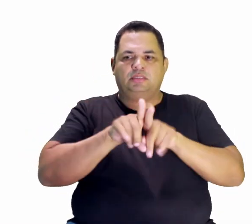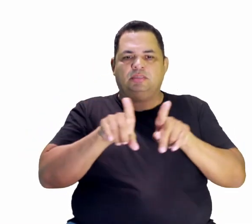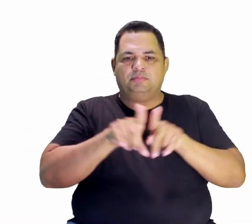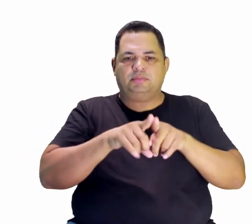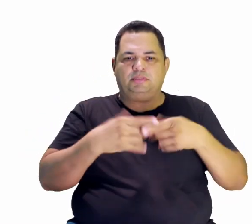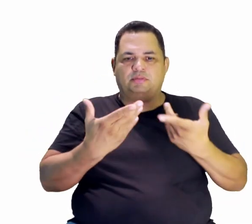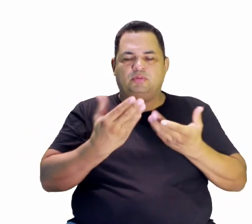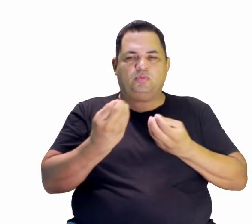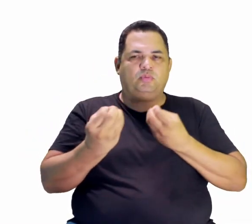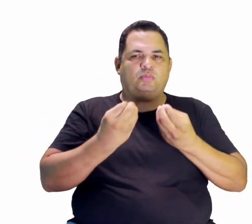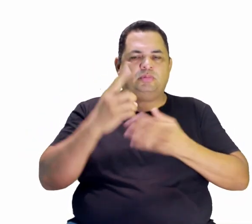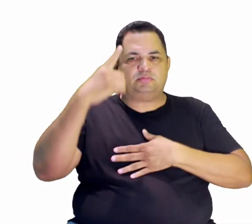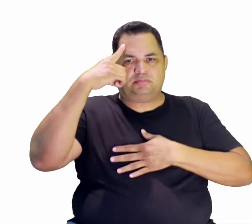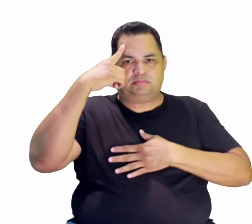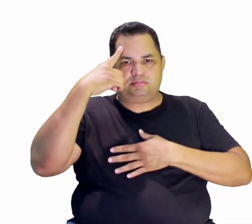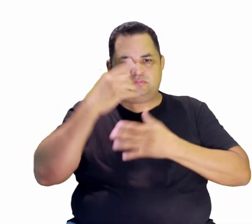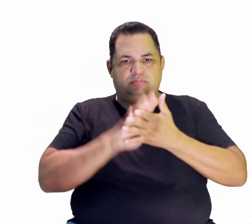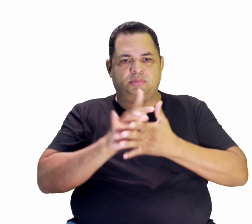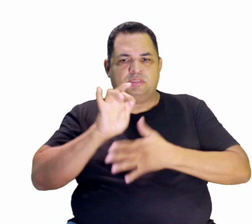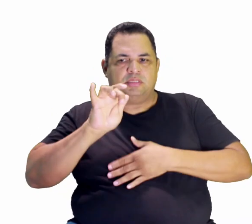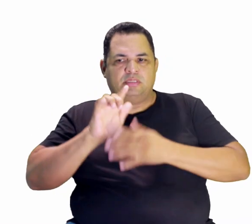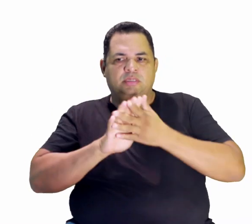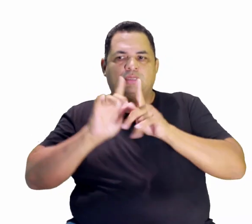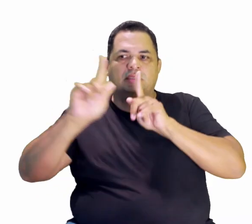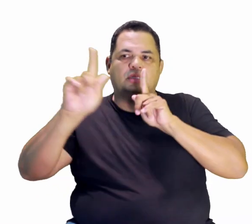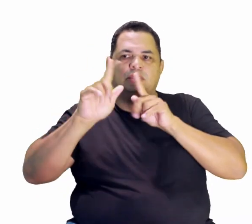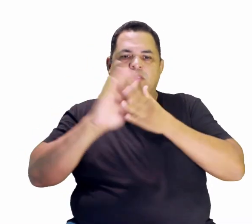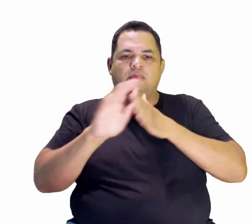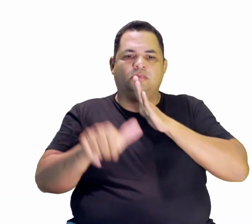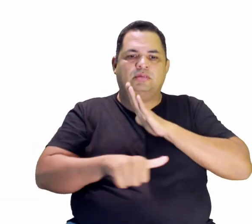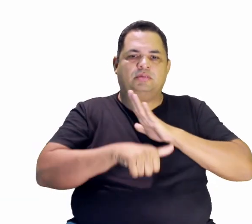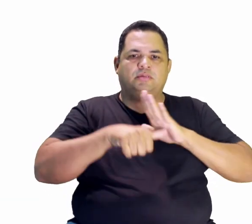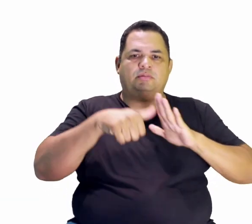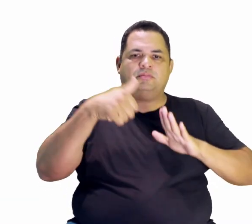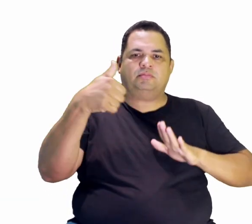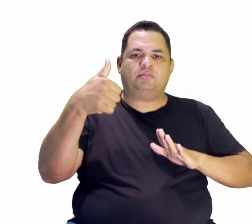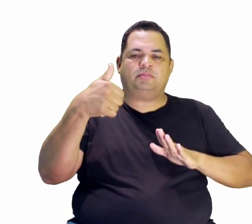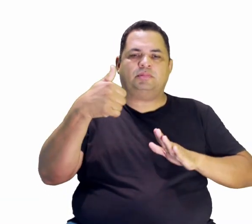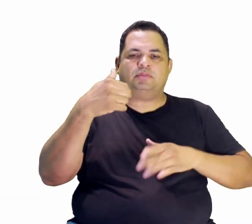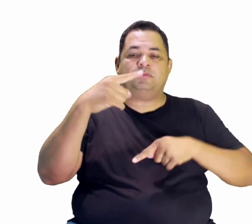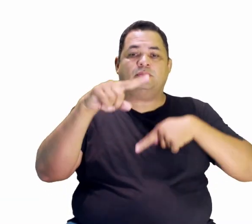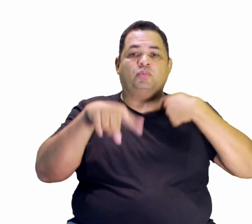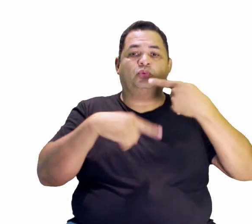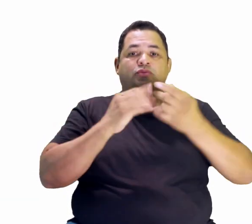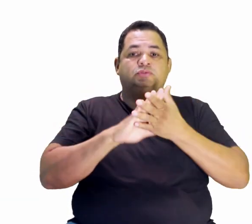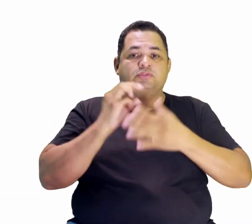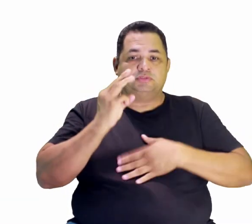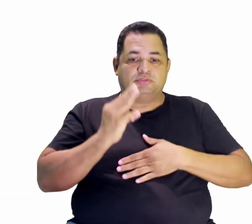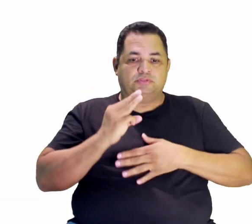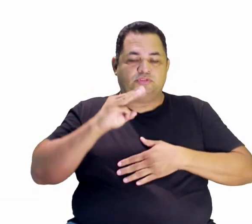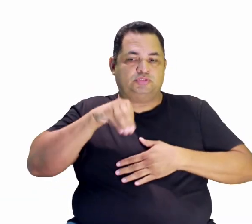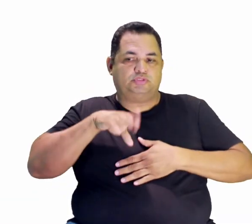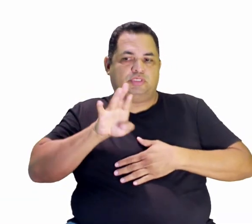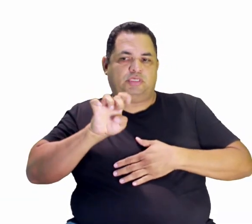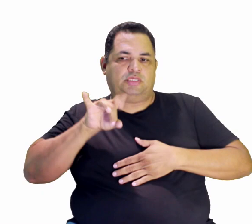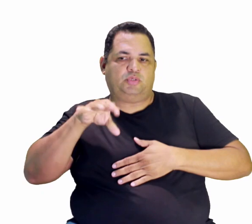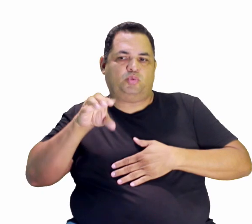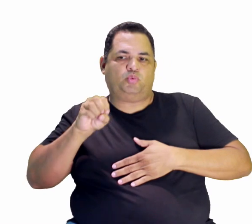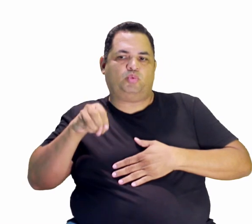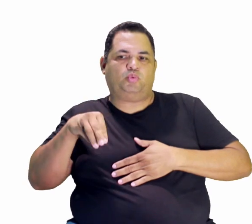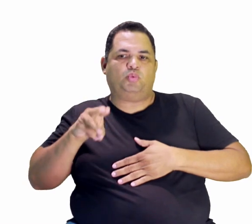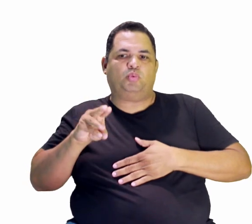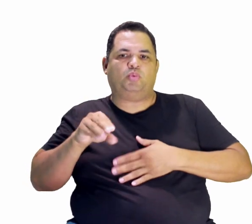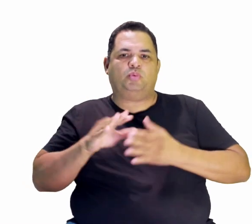pensavam, né? E Galileu é o primeiro a trabalhar isso aí, Newton vem e elabora as 3 leis. Princípio da inércia.